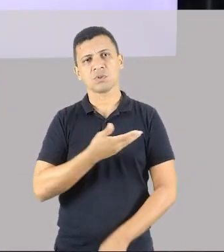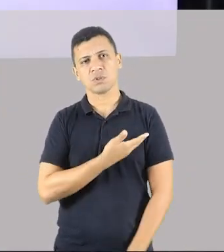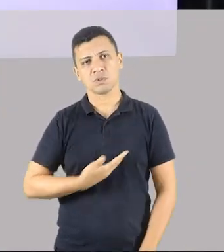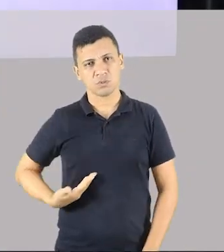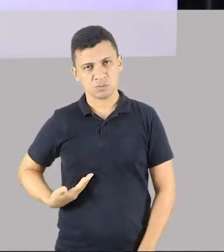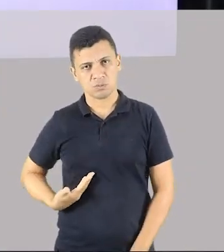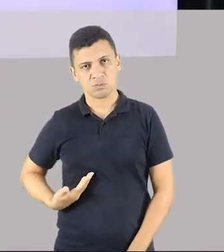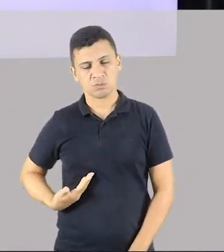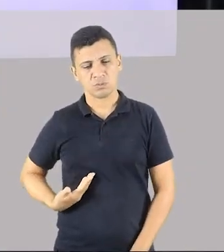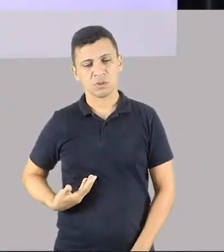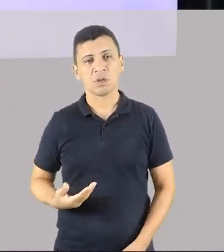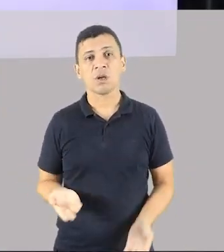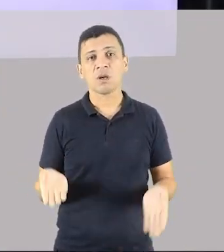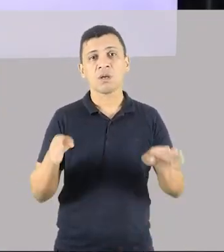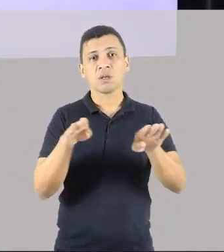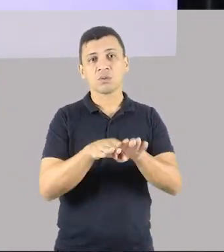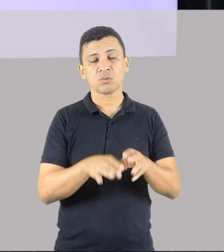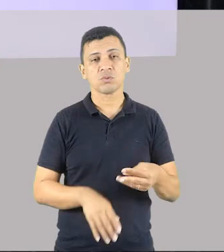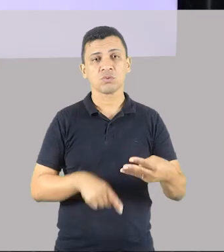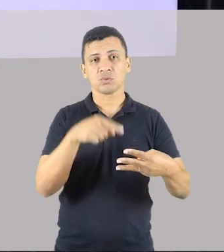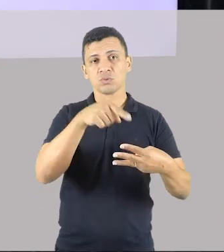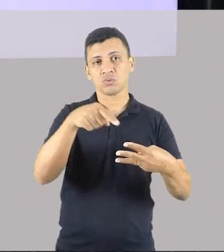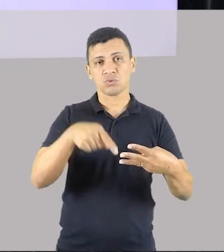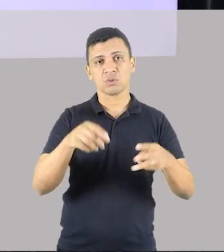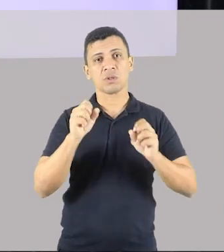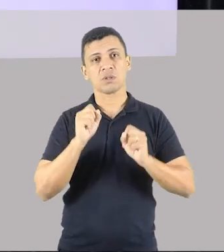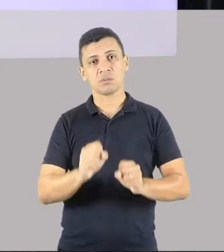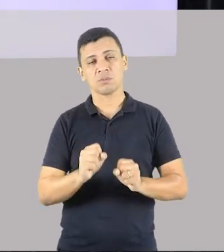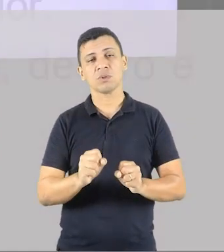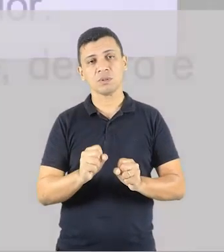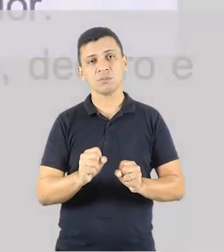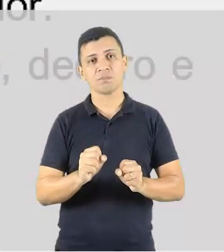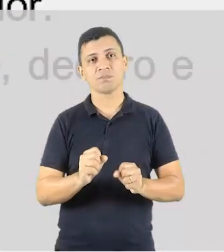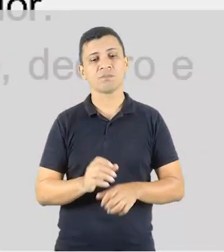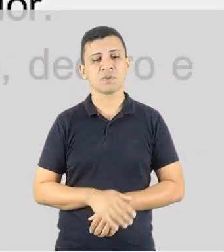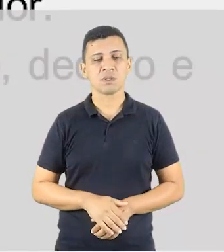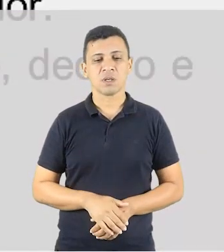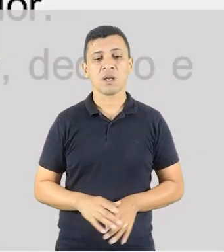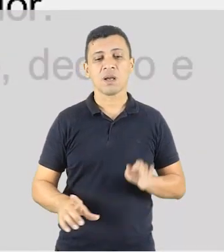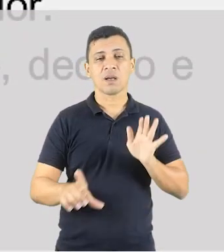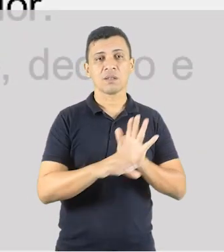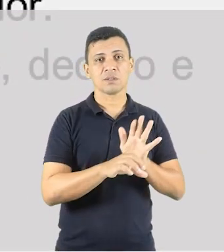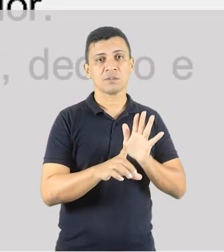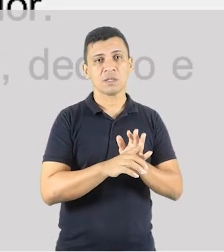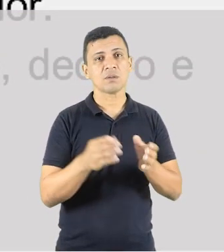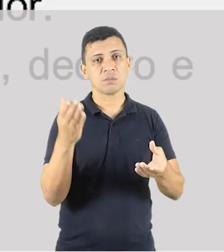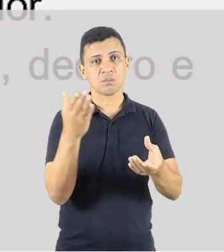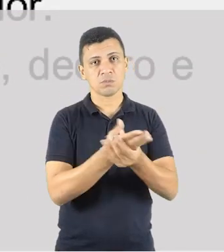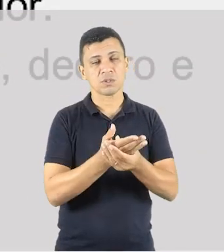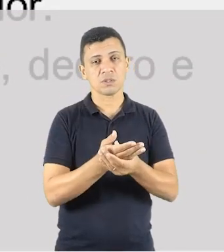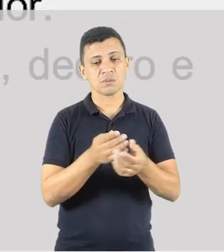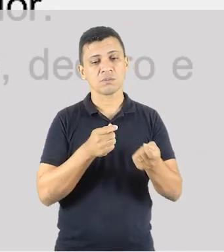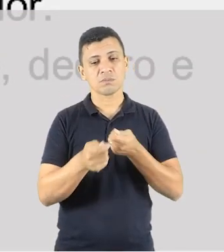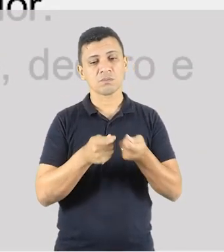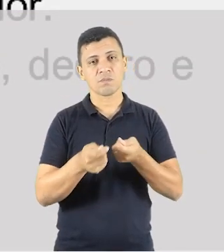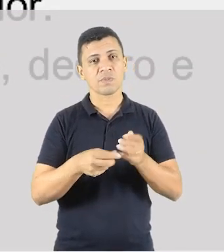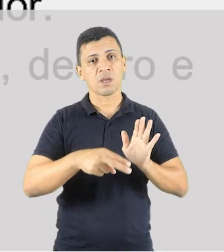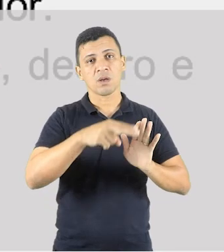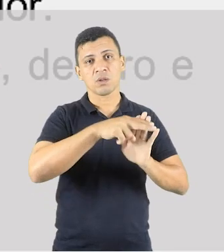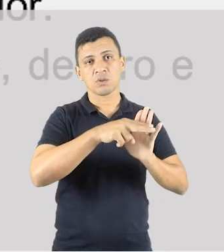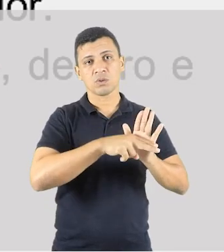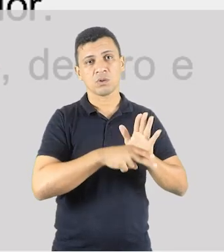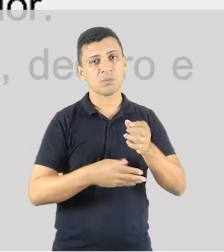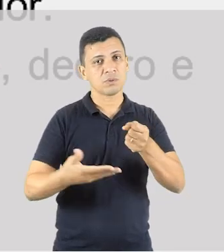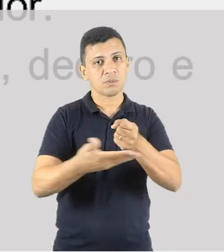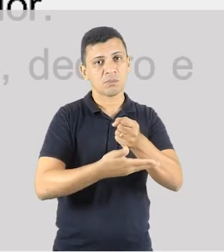indireta, incluindo os 3 poderes da União. A Lei de Processo Administrativo estabelece as normas